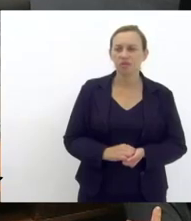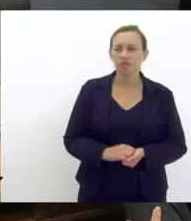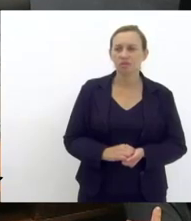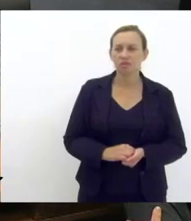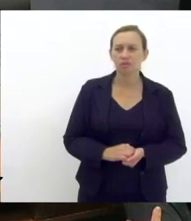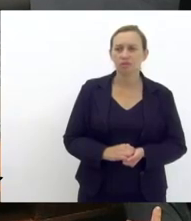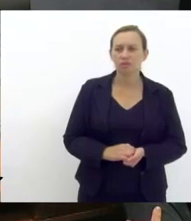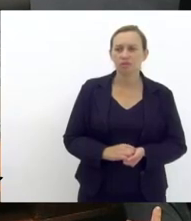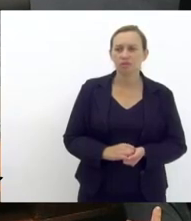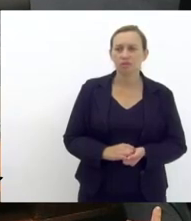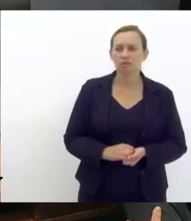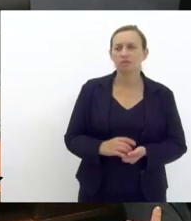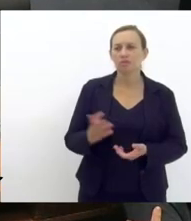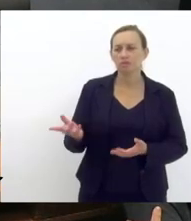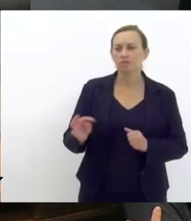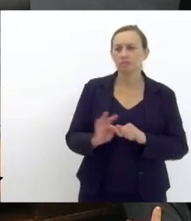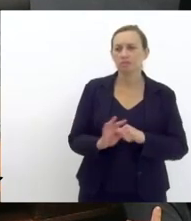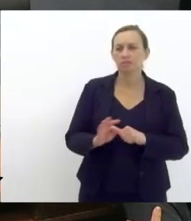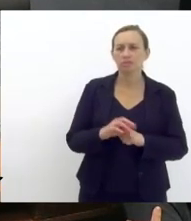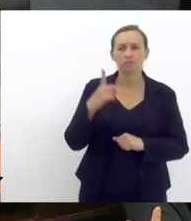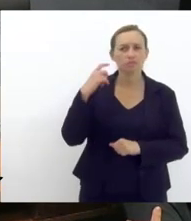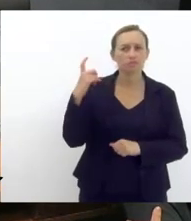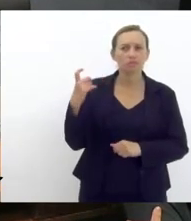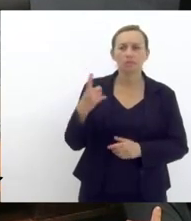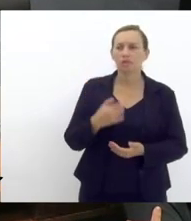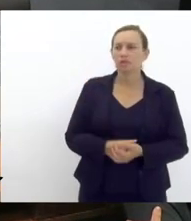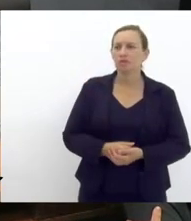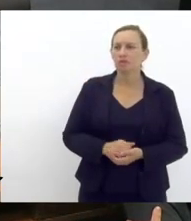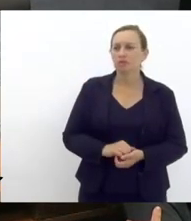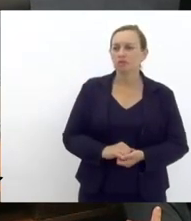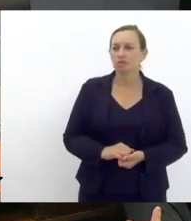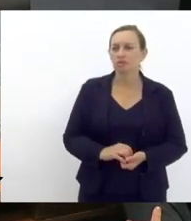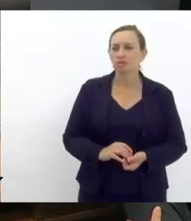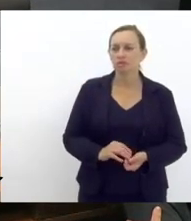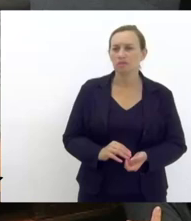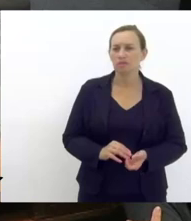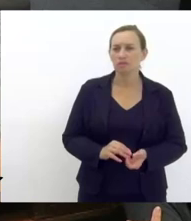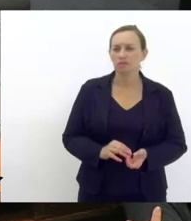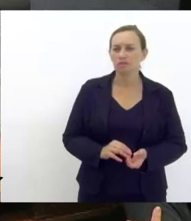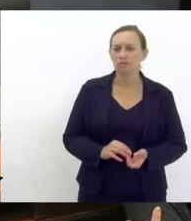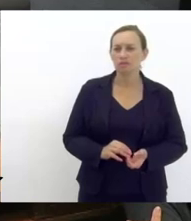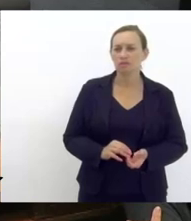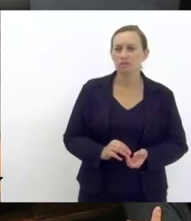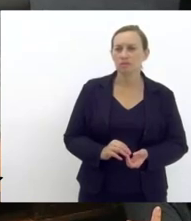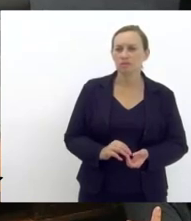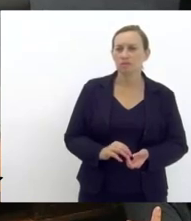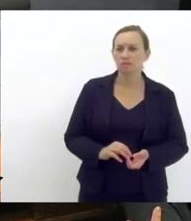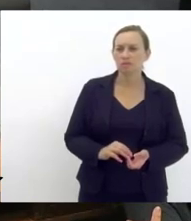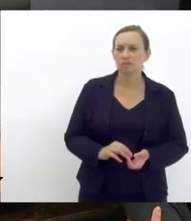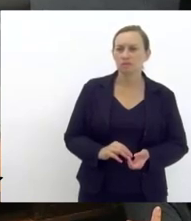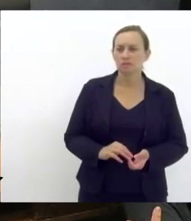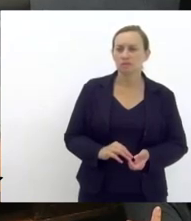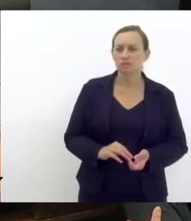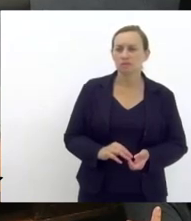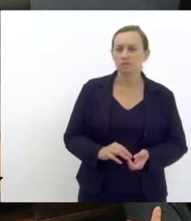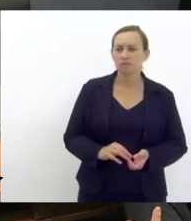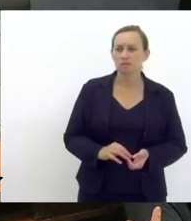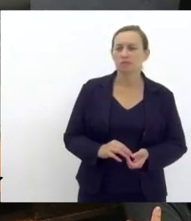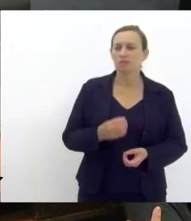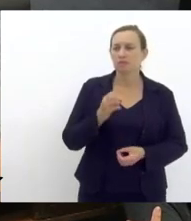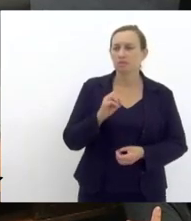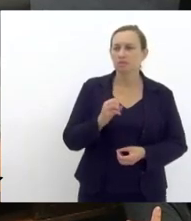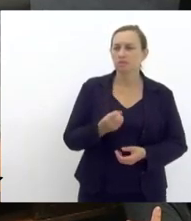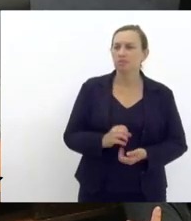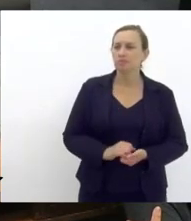Assessoria Técnica por favor o telefone de a parte se puder usar esse aqui tá sem som deve ter desligado pronto